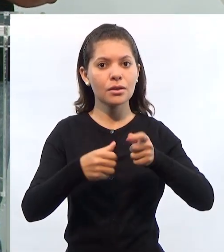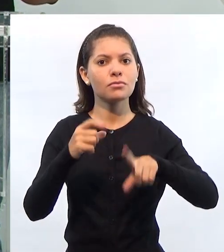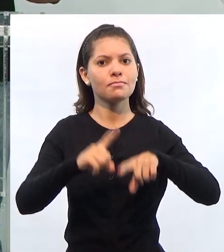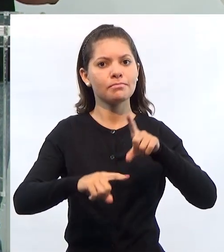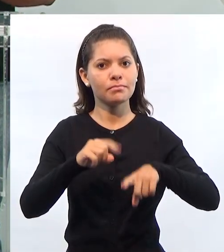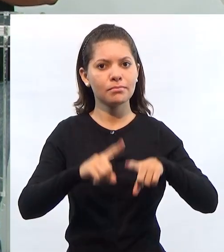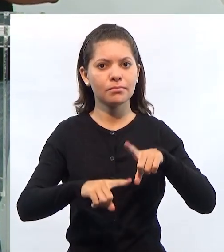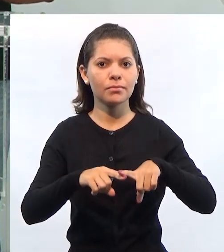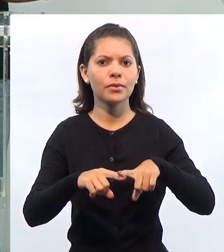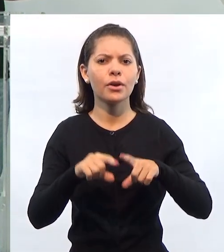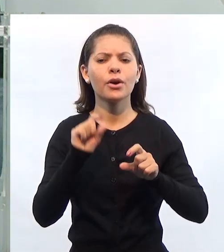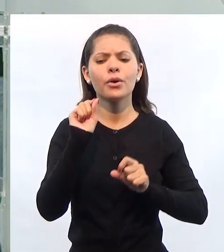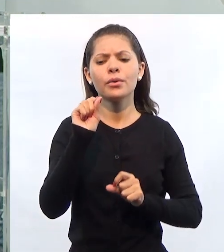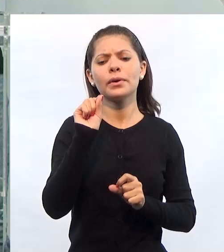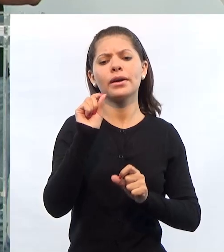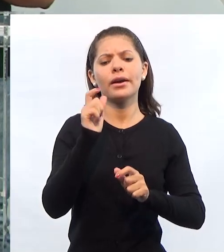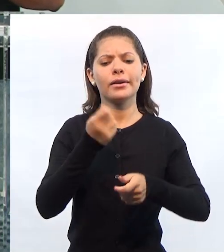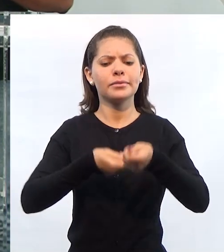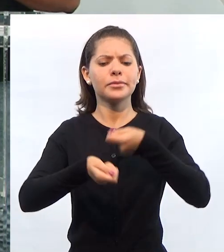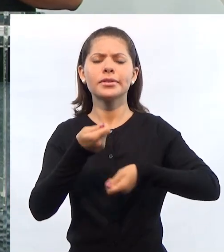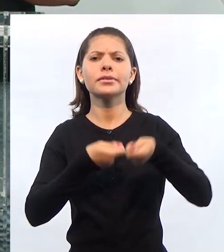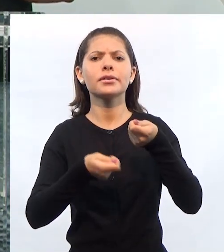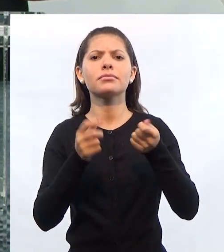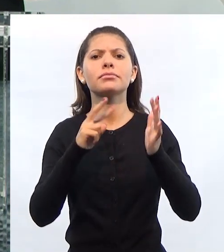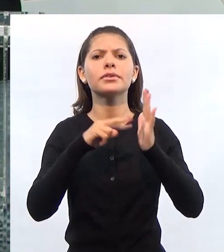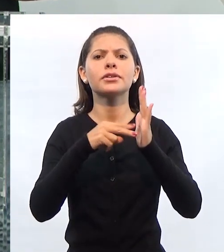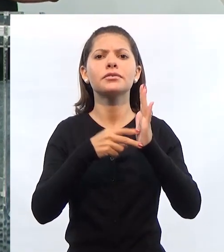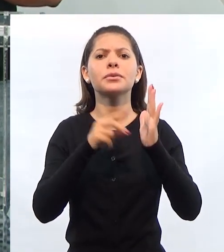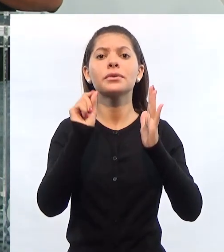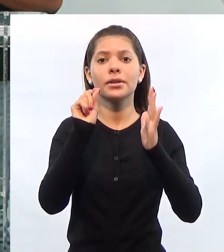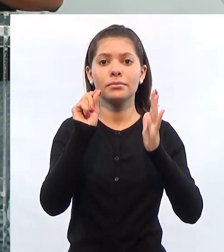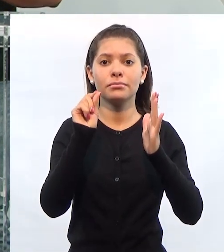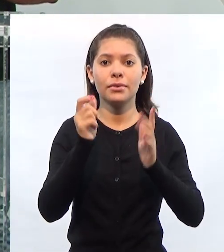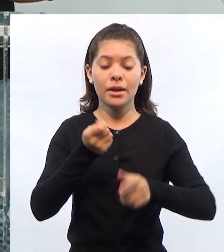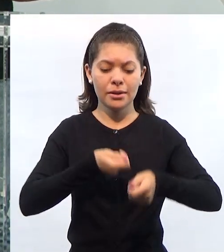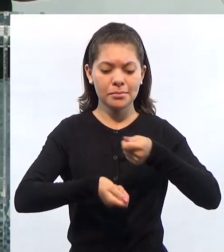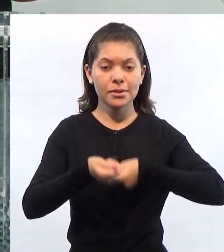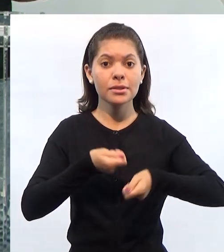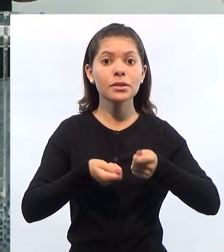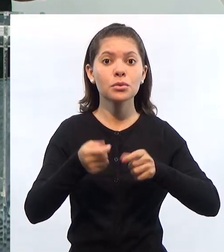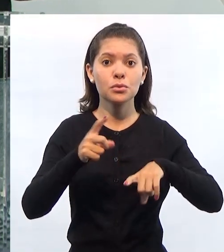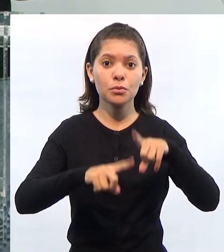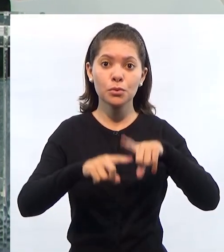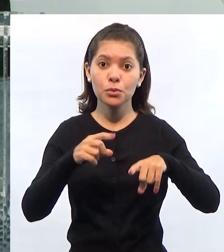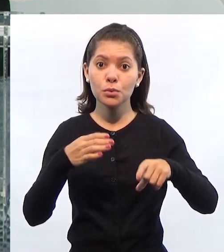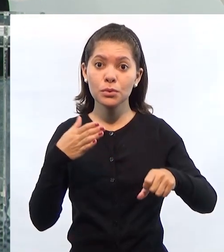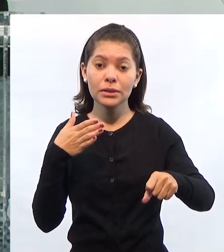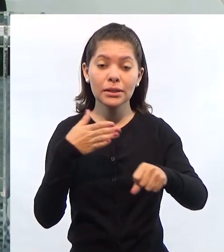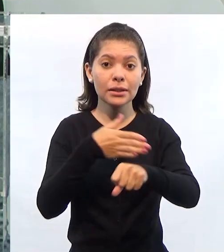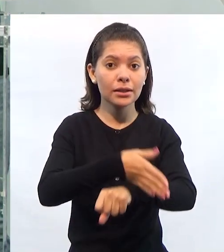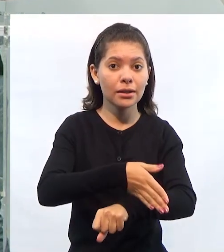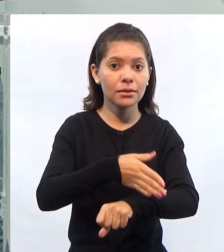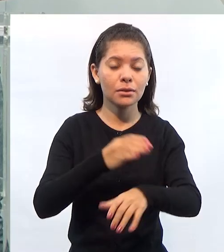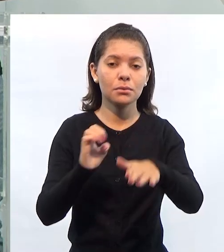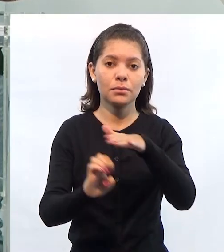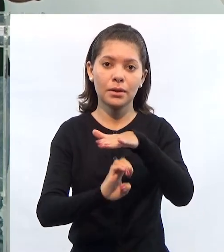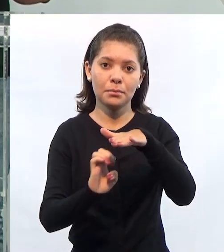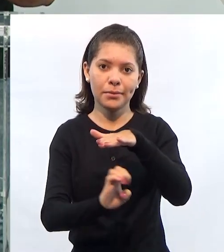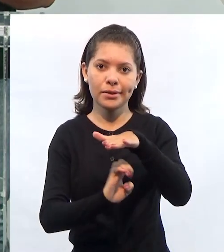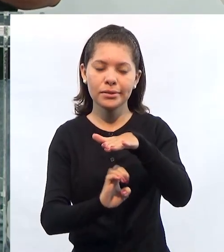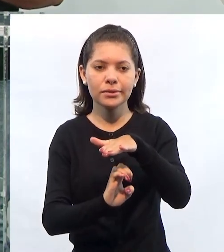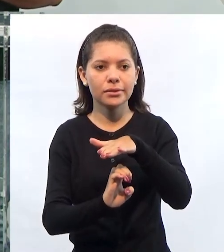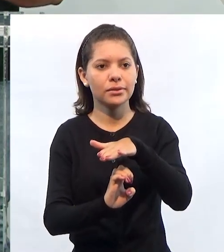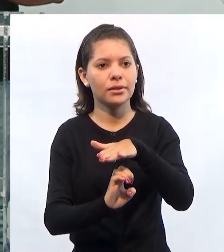administração dos materiais. O que é essa administração dos materiais? É a administração daqueles produtos que entram para a empresa,